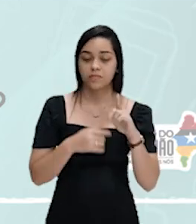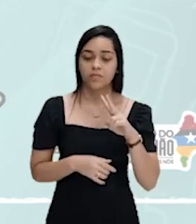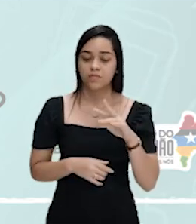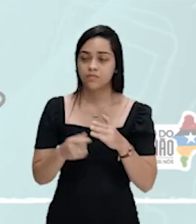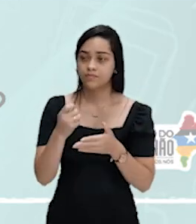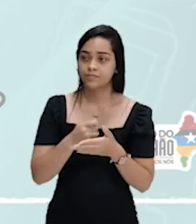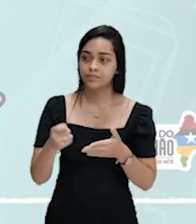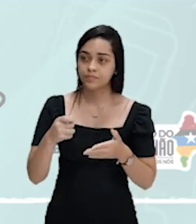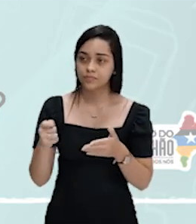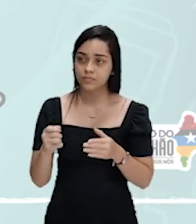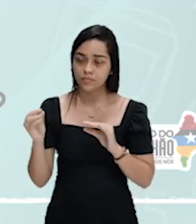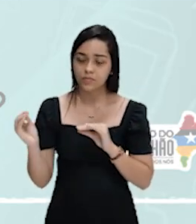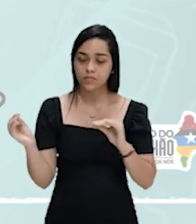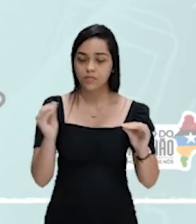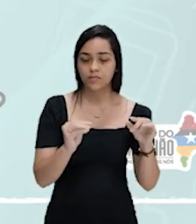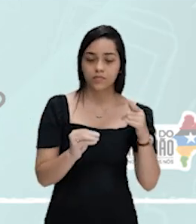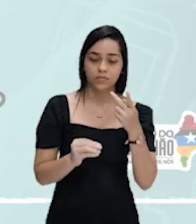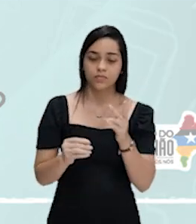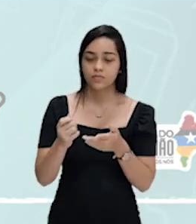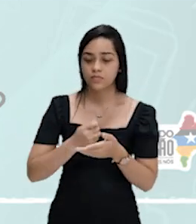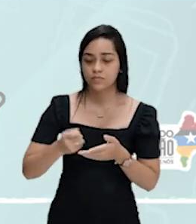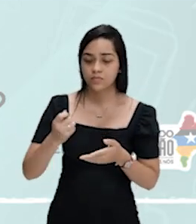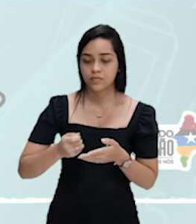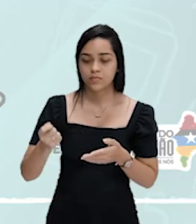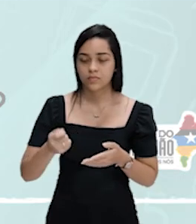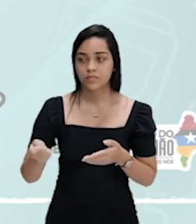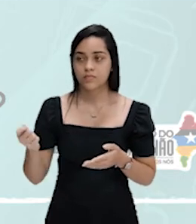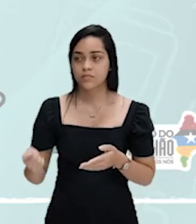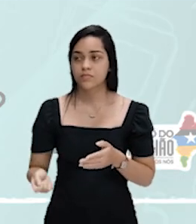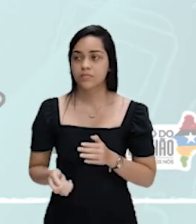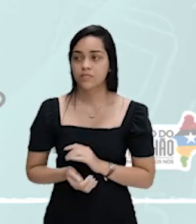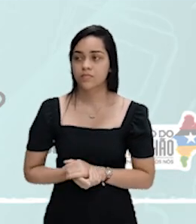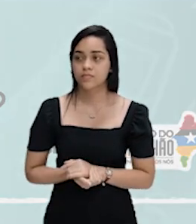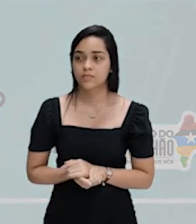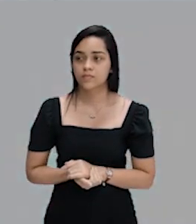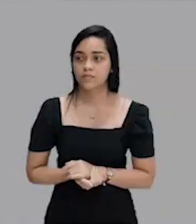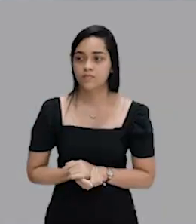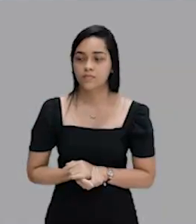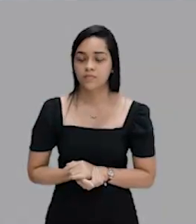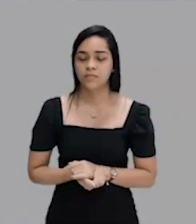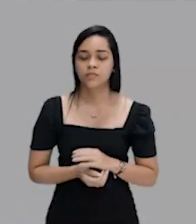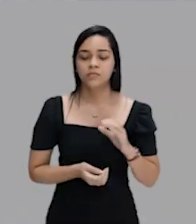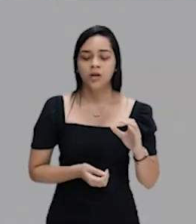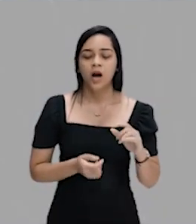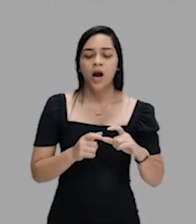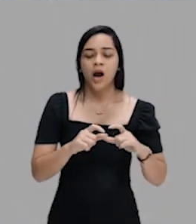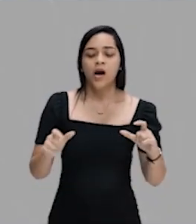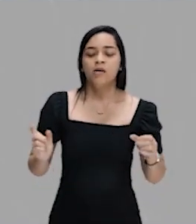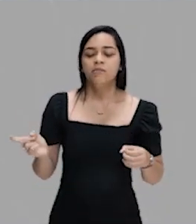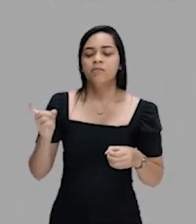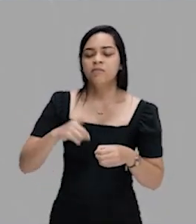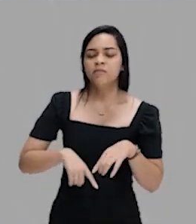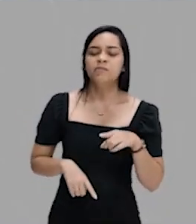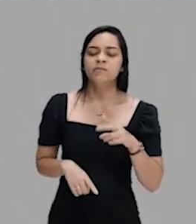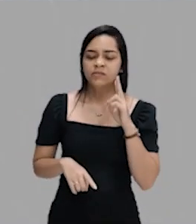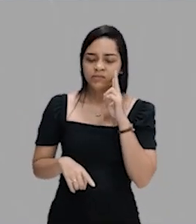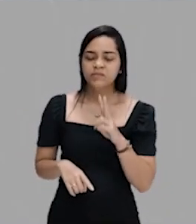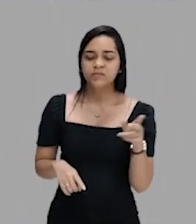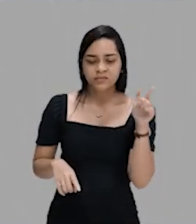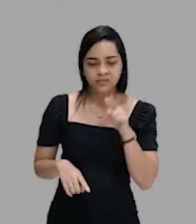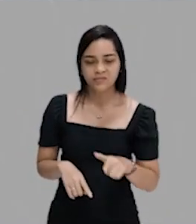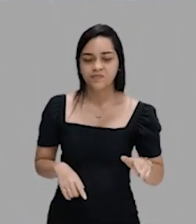para cá você vai colocar no seu caderno e essa oração subordinada adjetiva restritiva ou explicativo vou voltar aqui a figurinha para você ver de